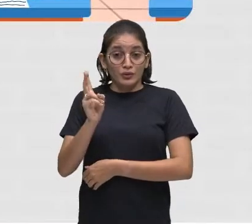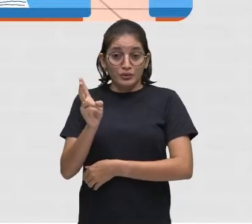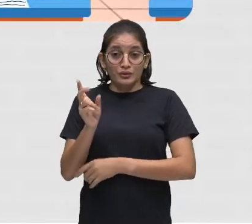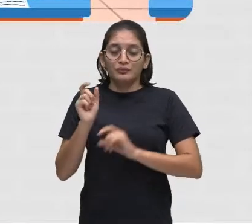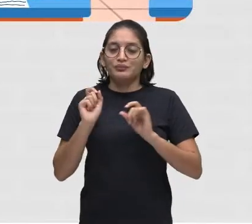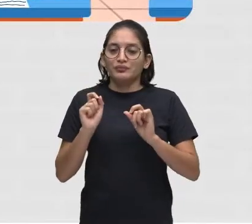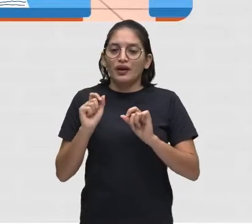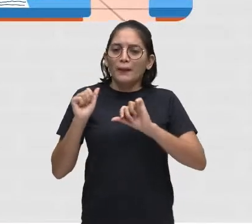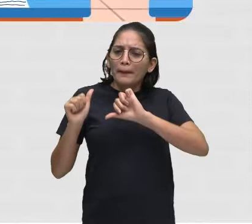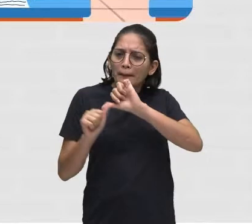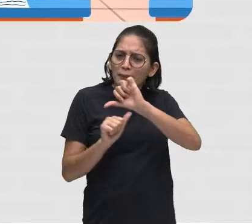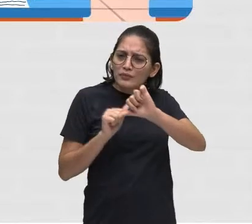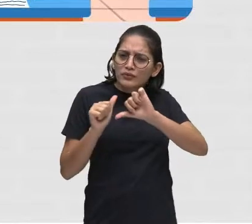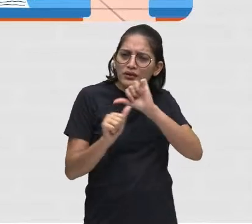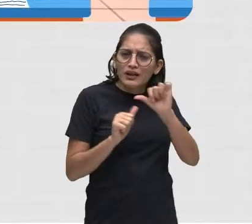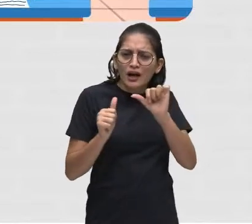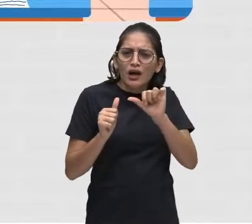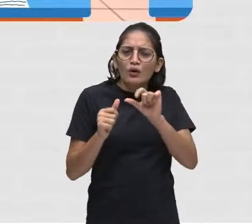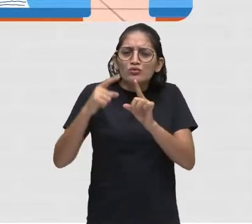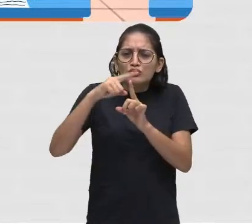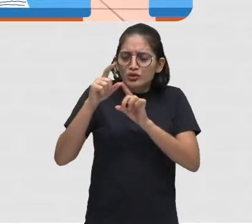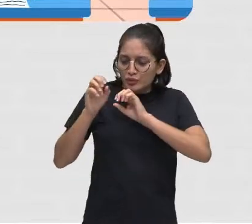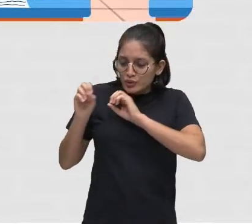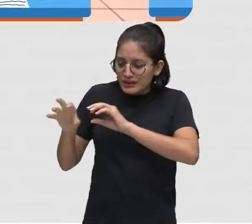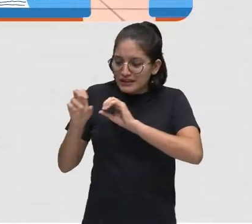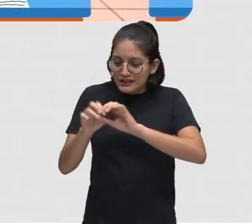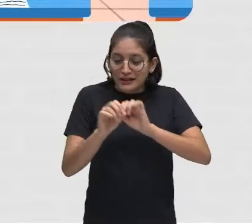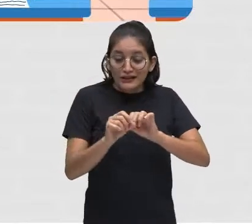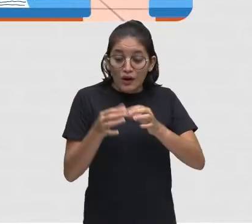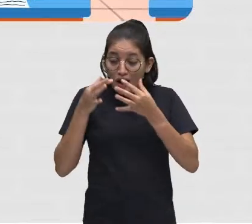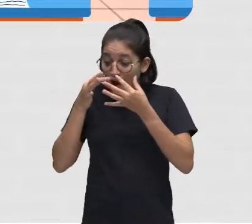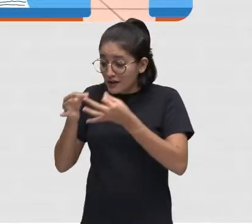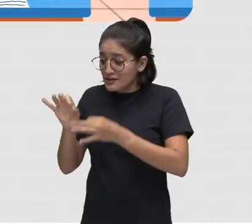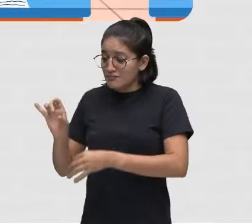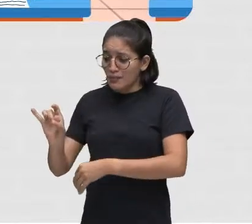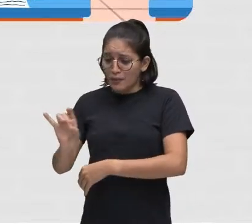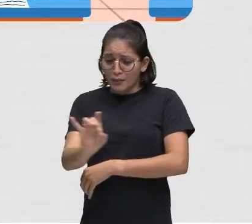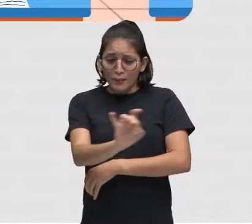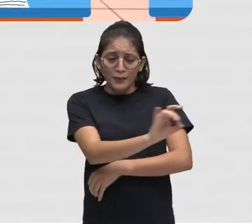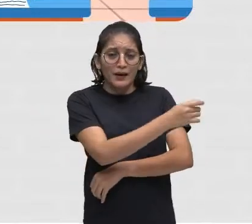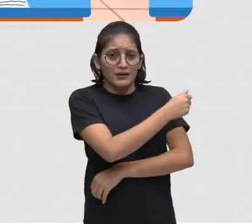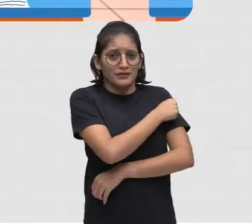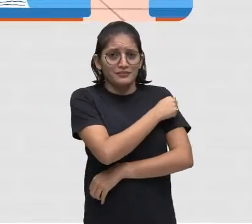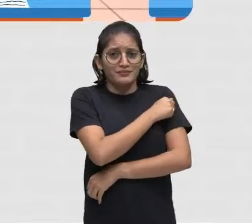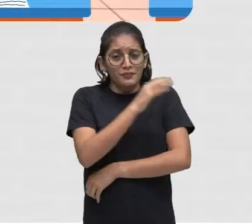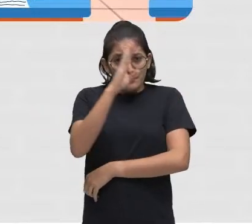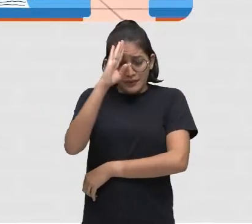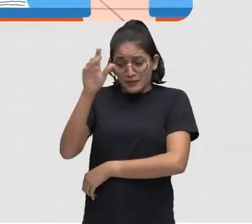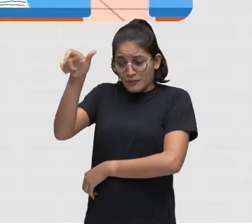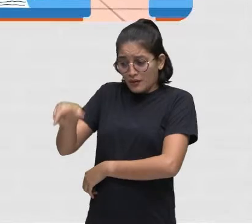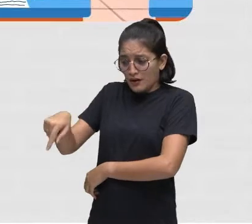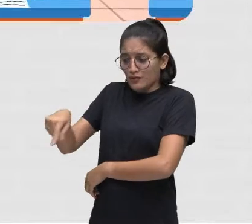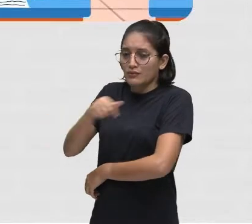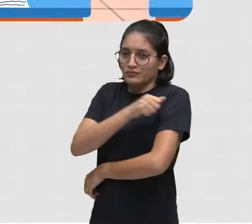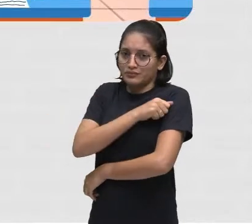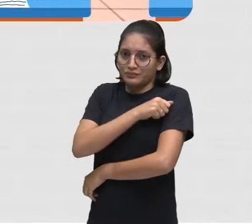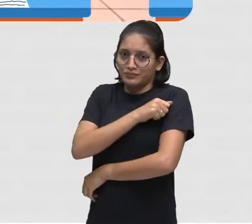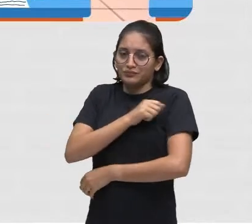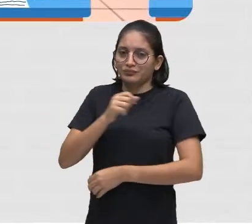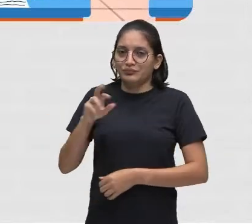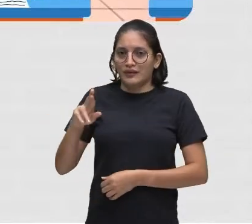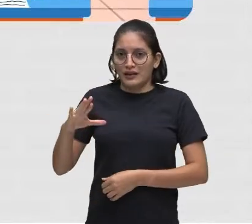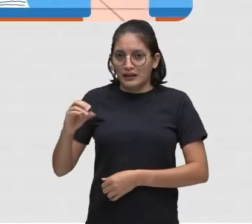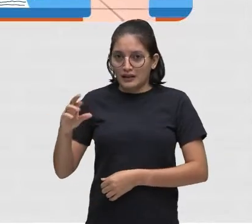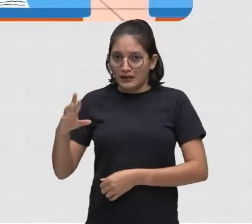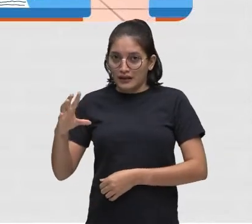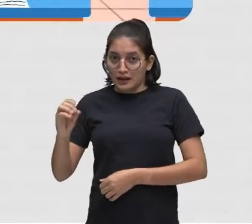mudar a sua maneira de ensinar e passou a dar mais atenção aos seus alunos, especialmente o Ricardo. Foi aí que eu parei. Com o